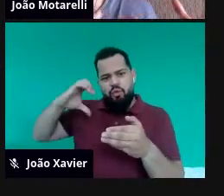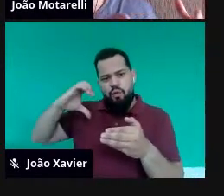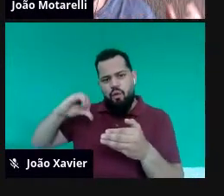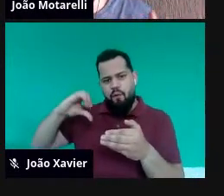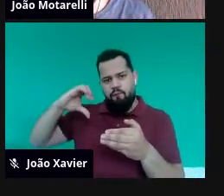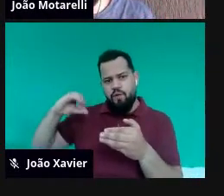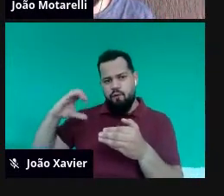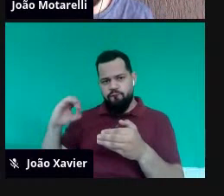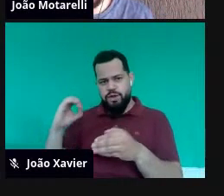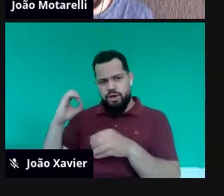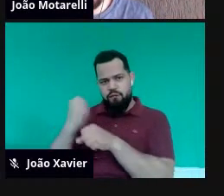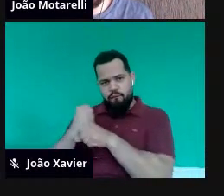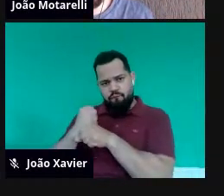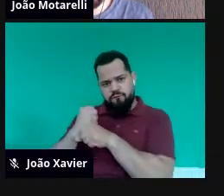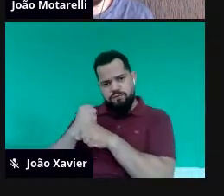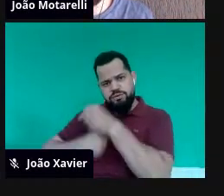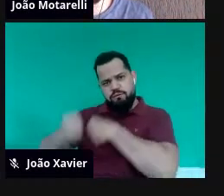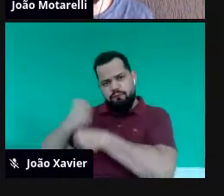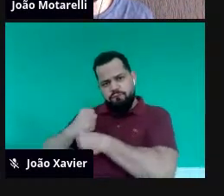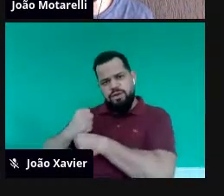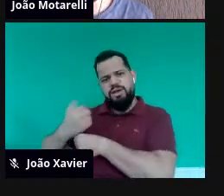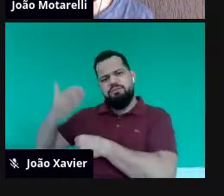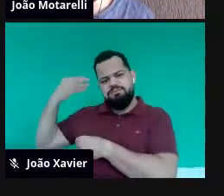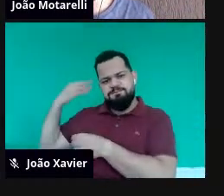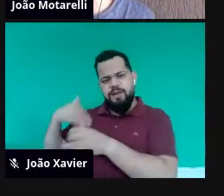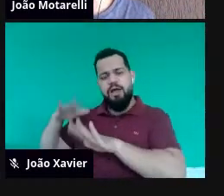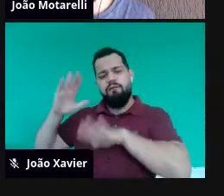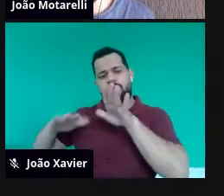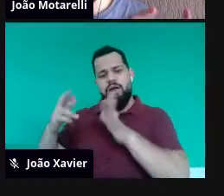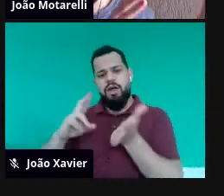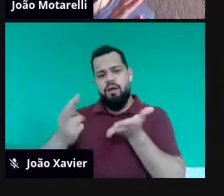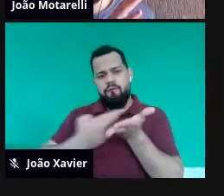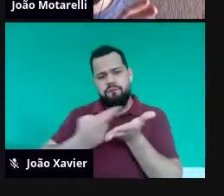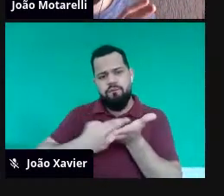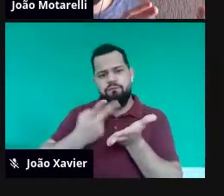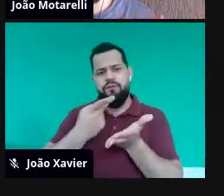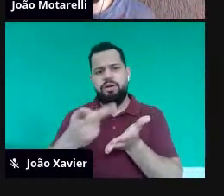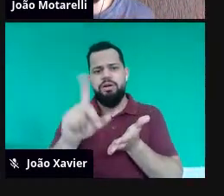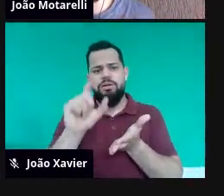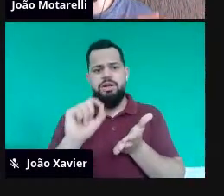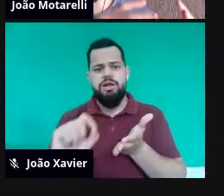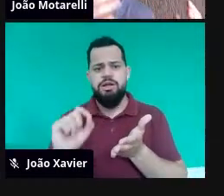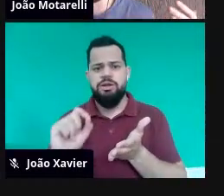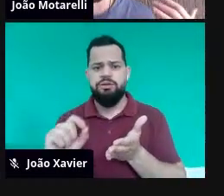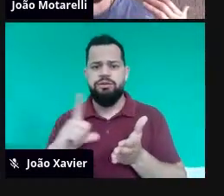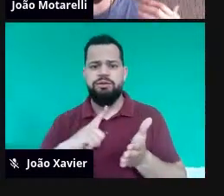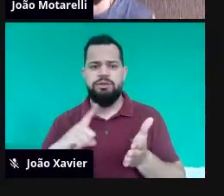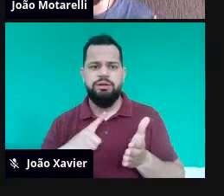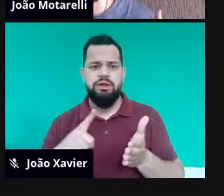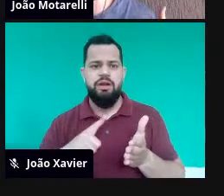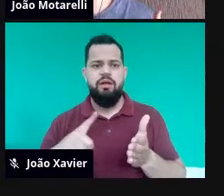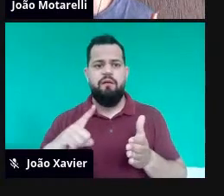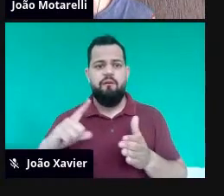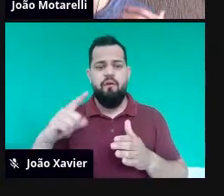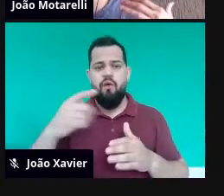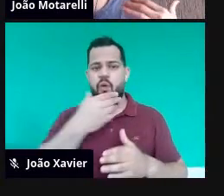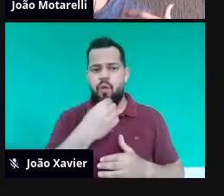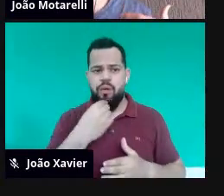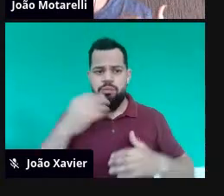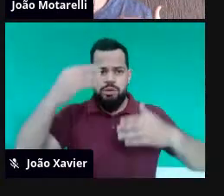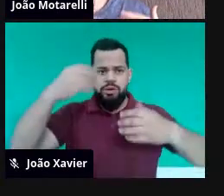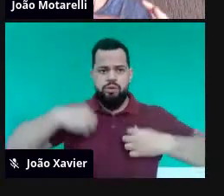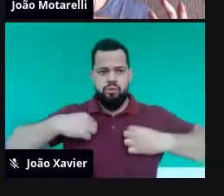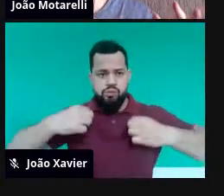as revistas eram majoritariamente os veículos de mídia, e a gente tem principalmente fotos de homens cobertos,